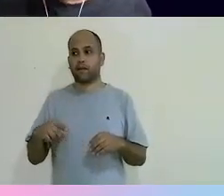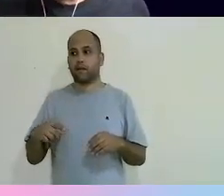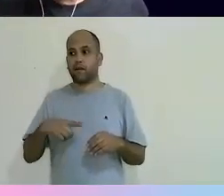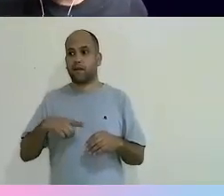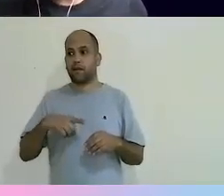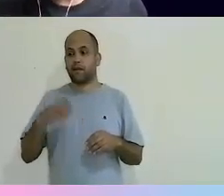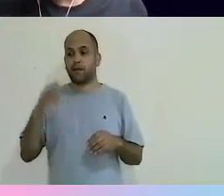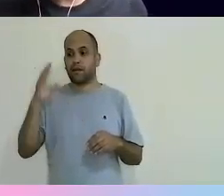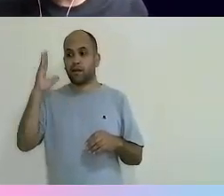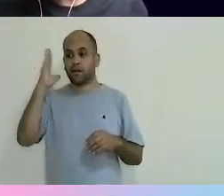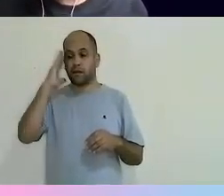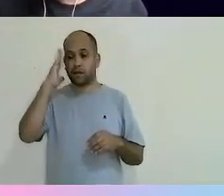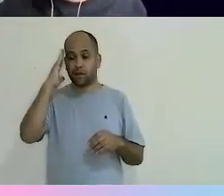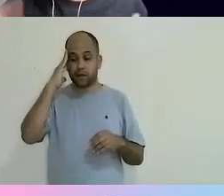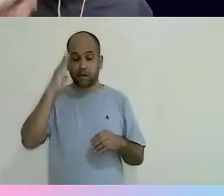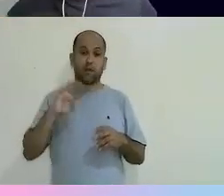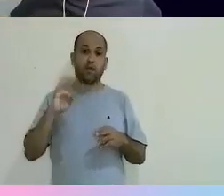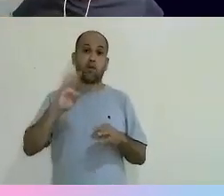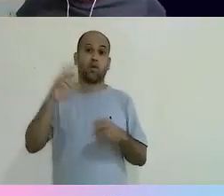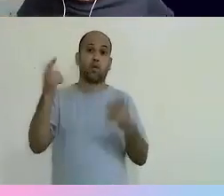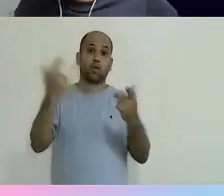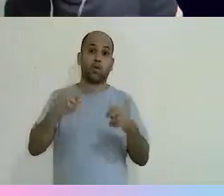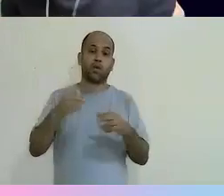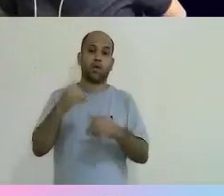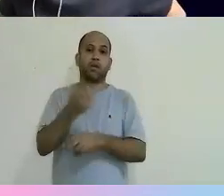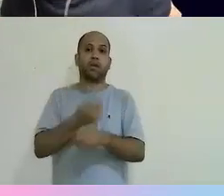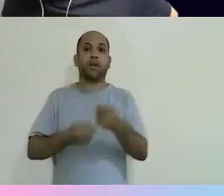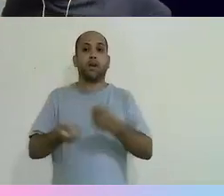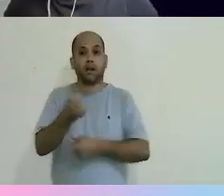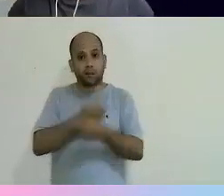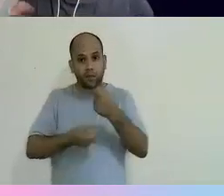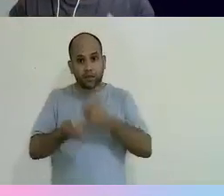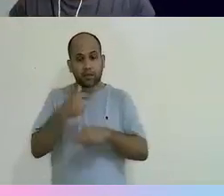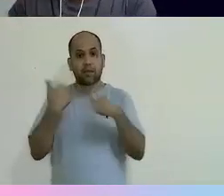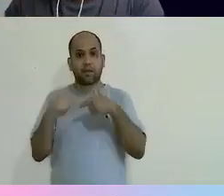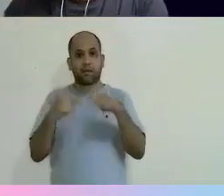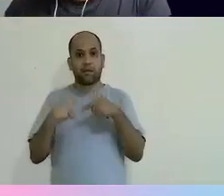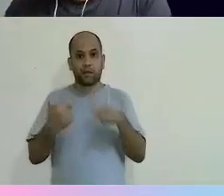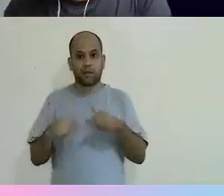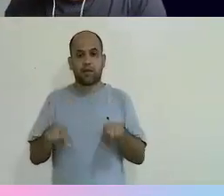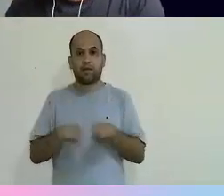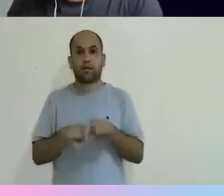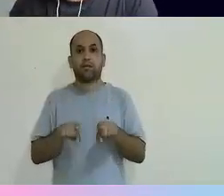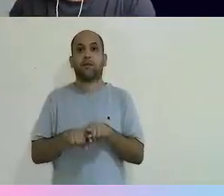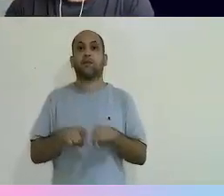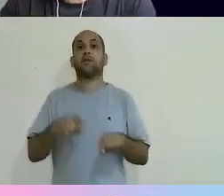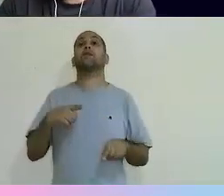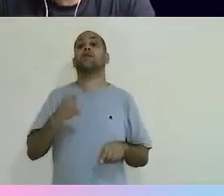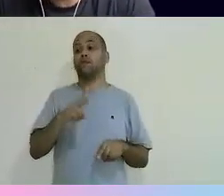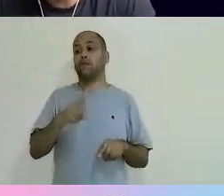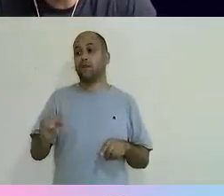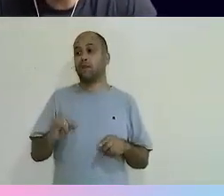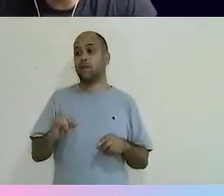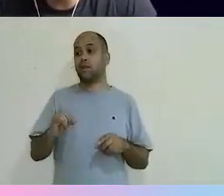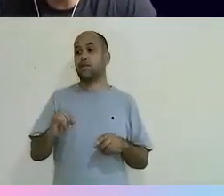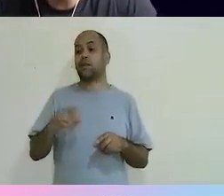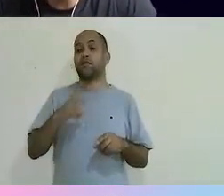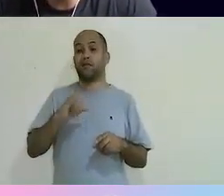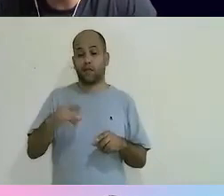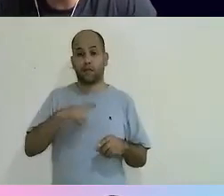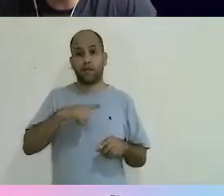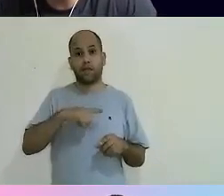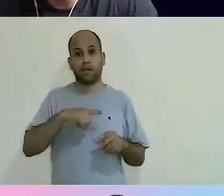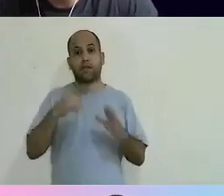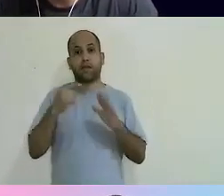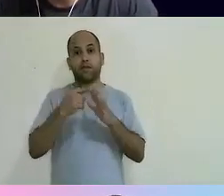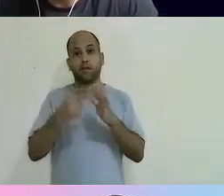entender outras dinâmicas de trabalho, aprender a usar outras ferramentas, e cada vez mais isso vai ser demandado do